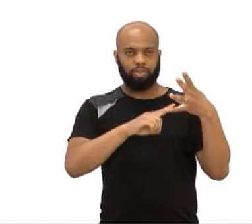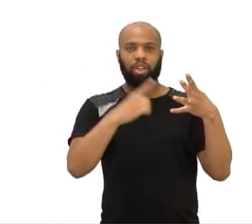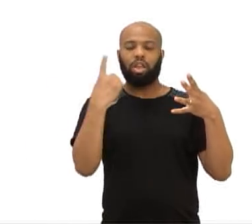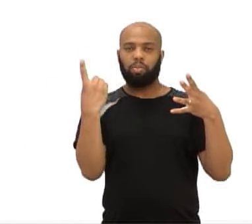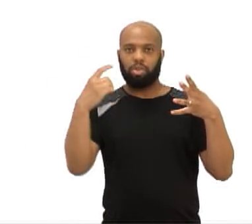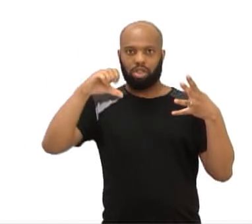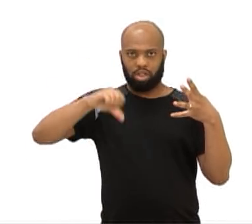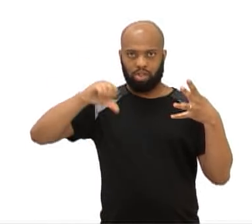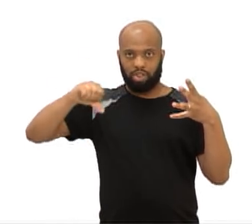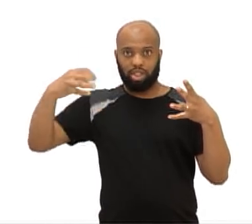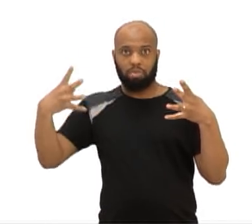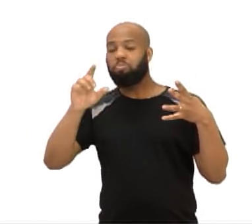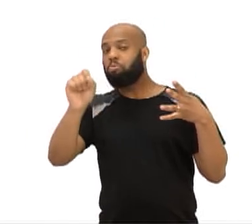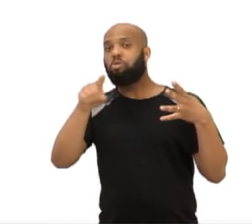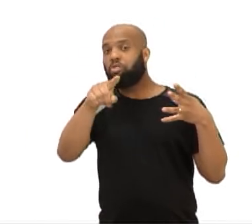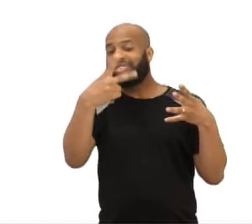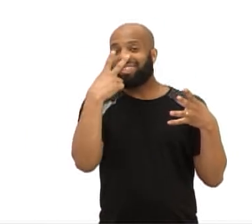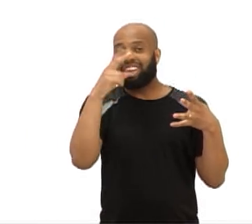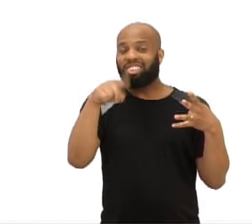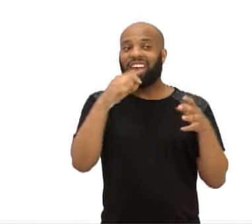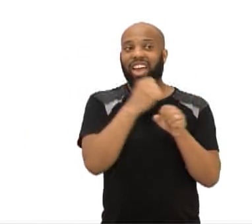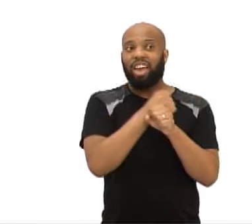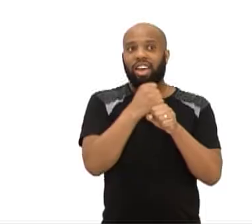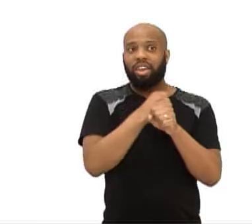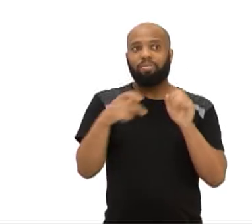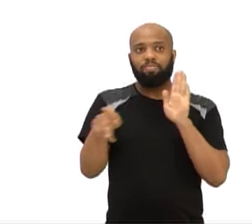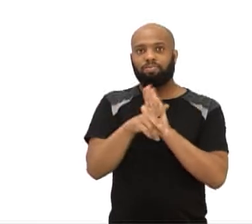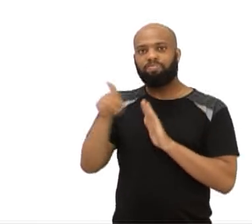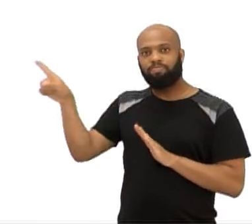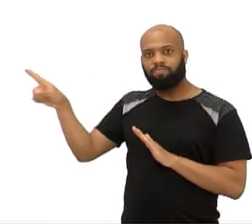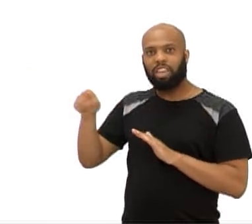C, 1990. E letra D,